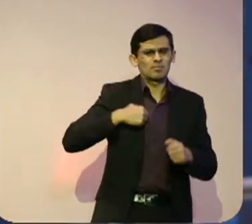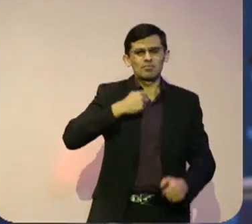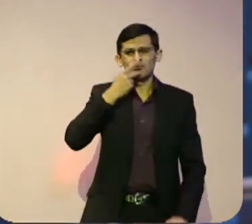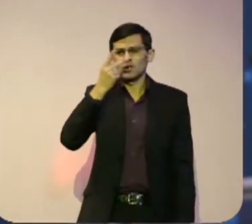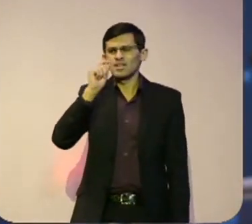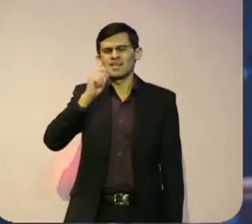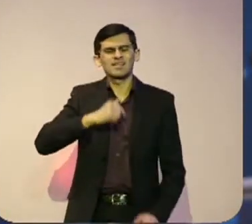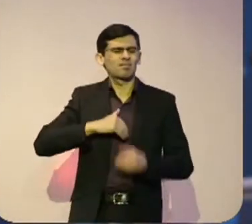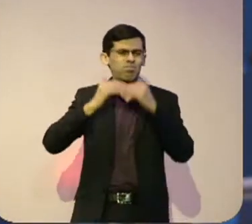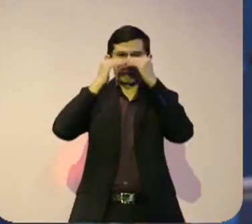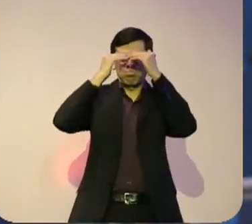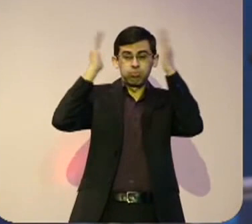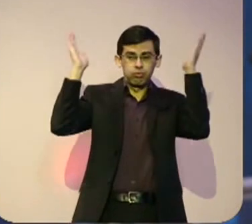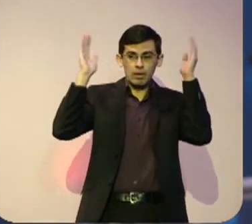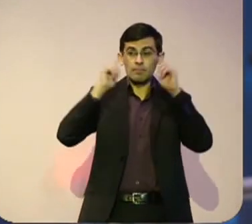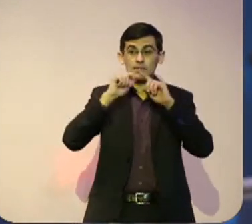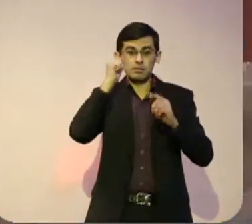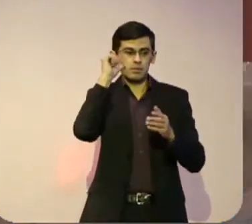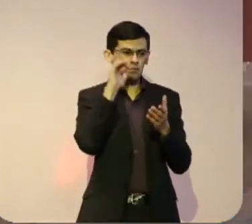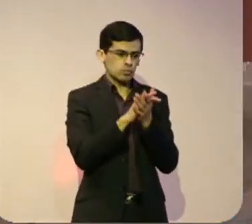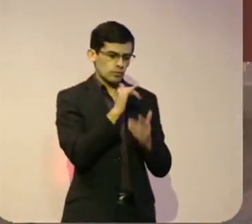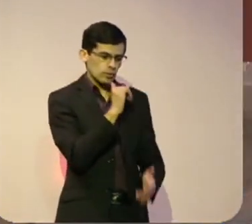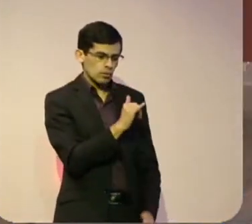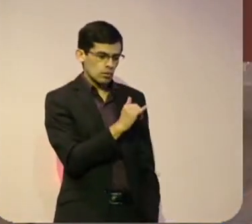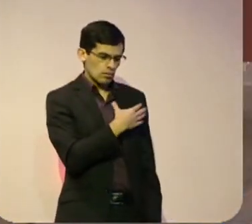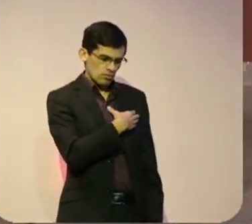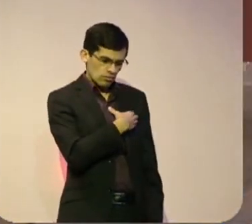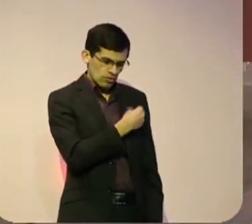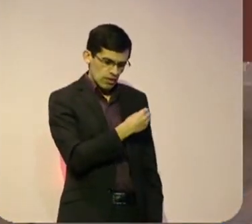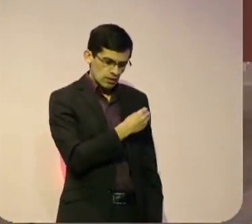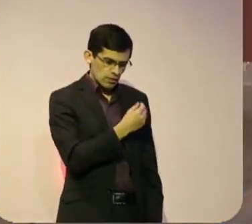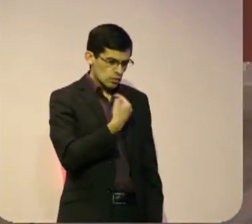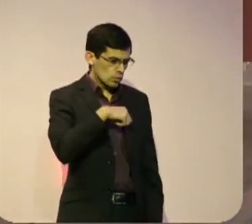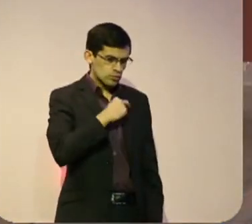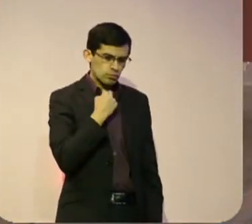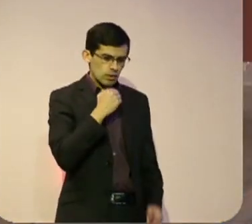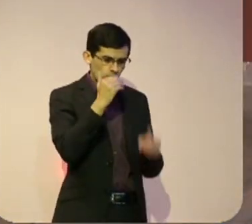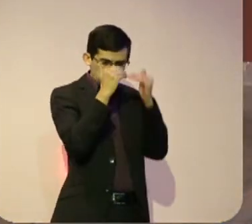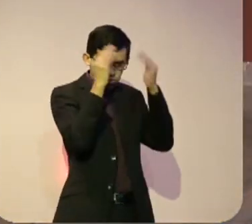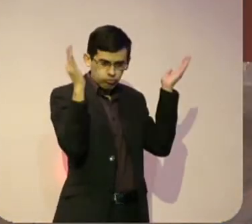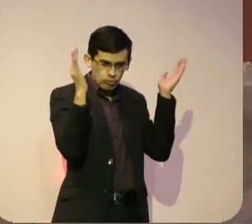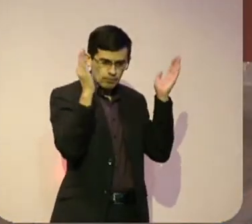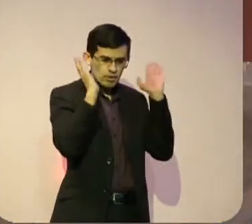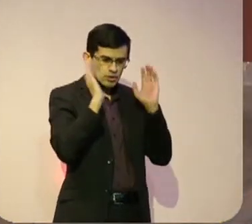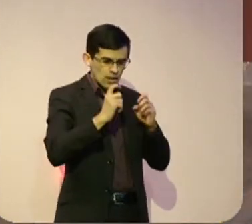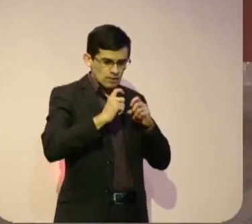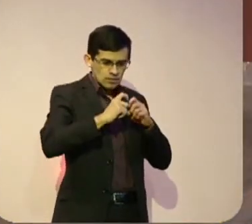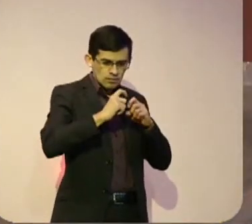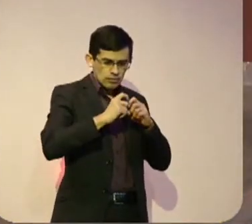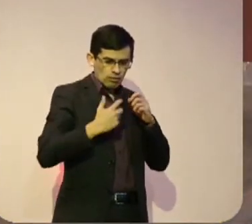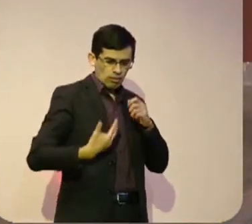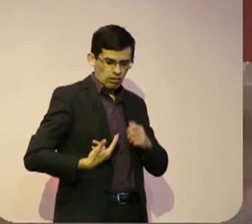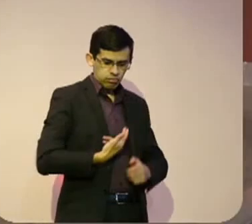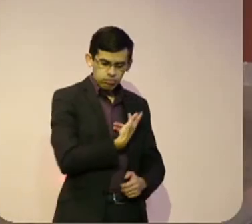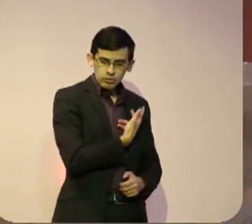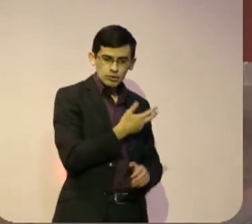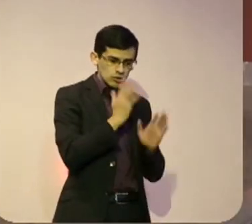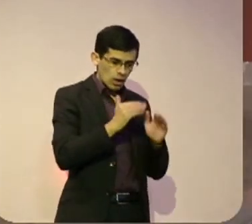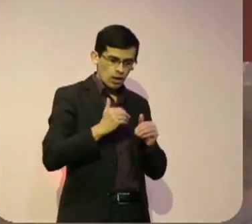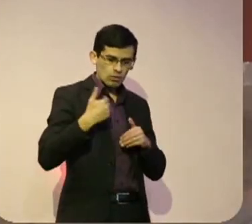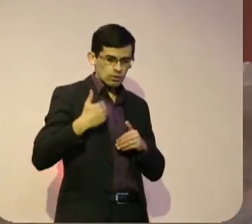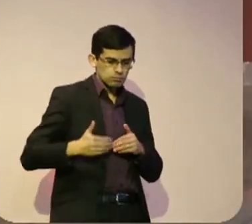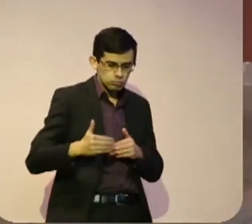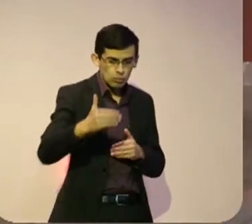desistir. E aí a minha esposa olhou para ela e falou, filha, a gente não tem como desistir, a operação está feita, agora é